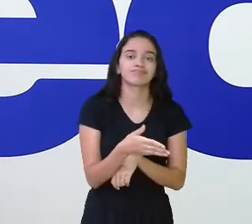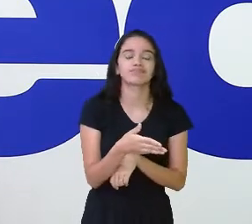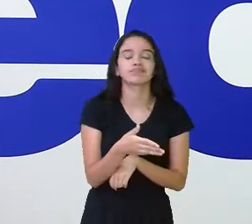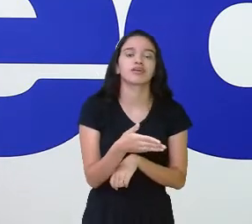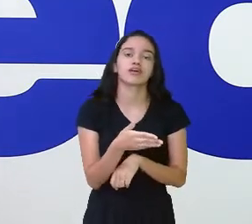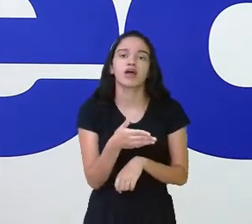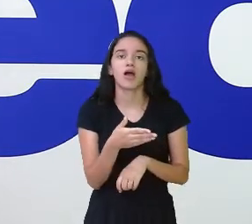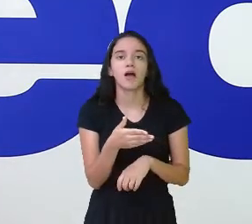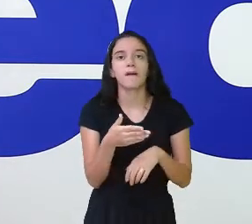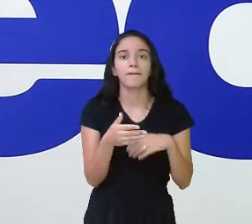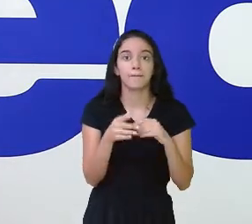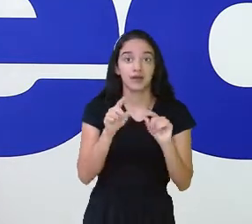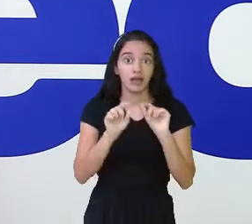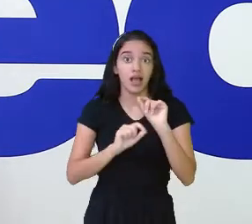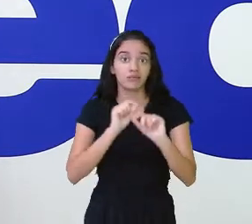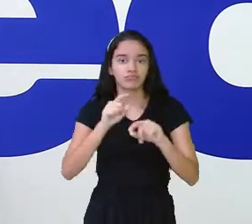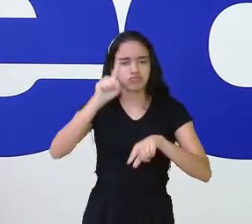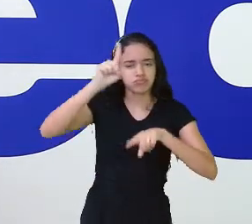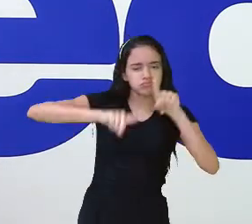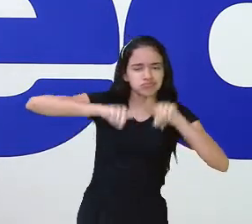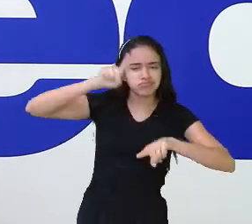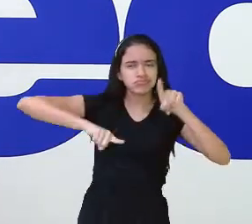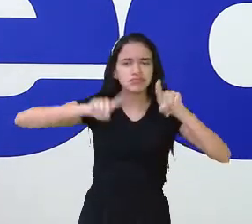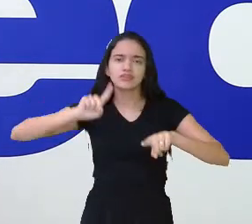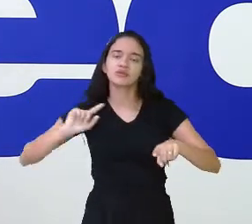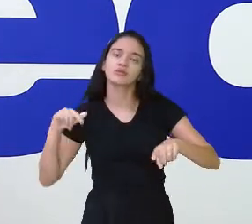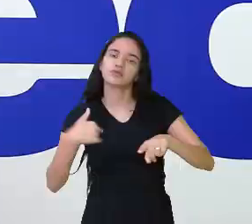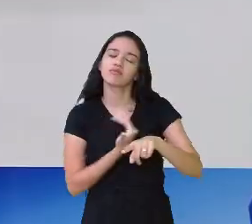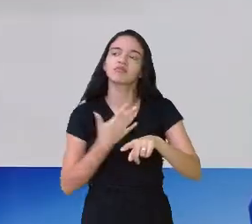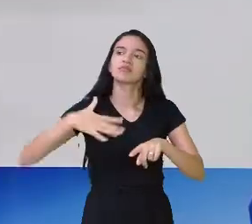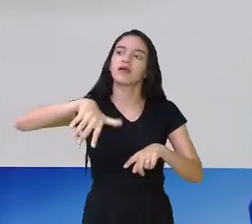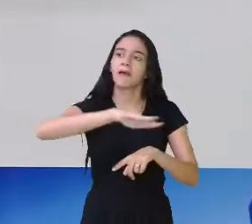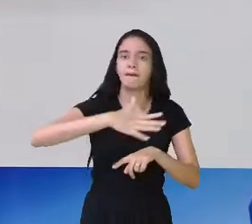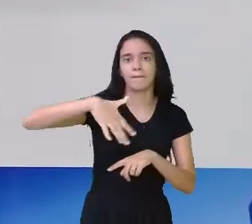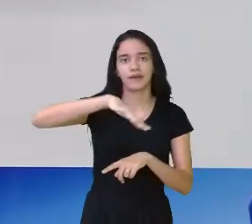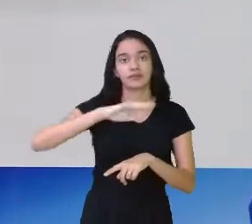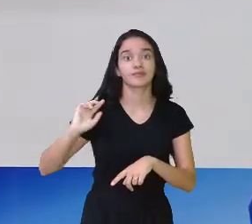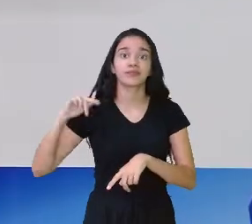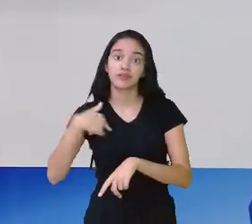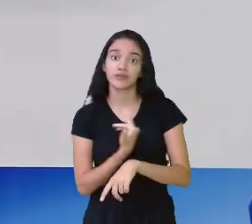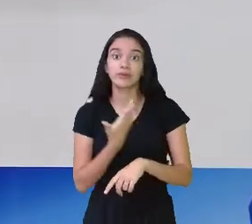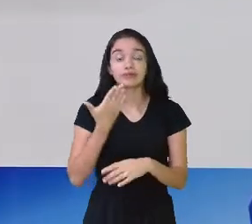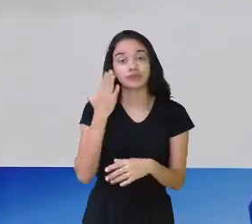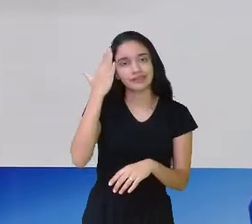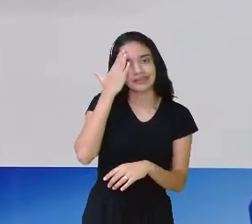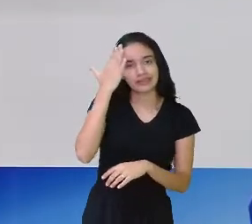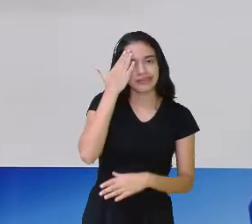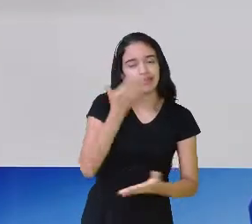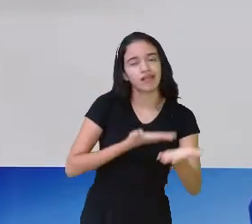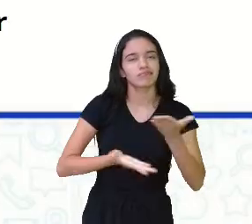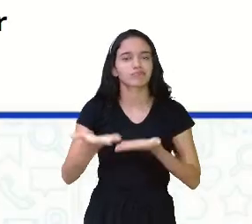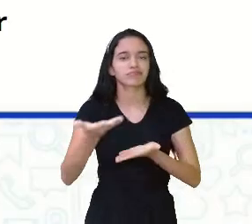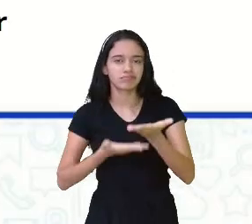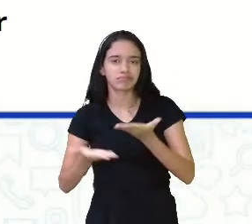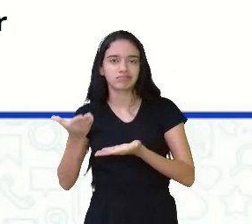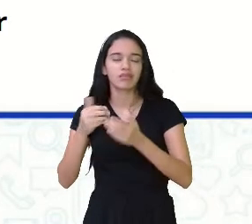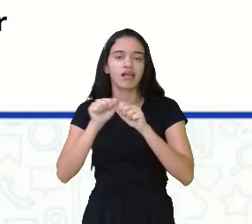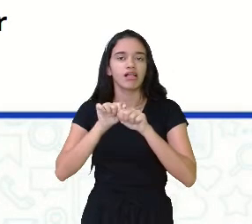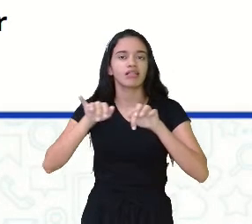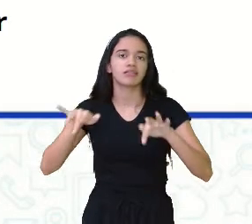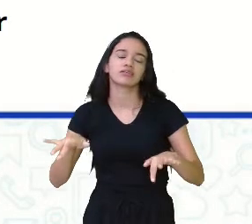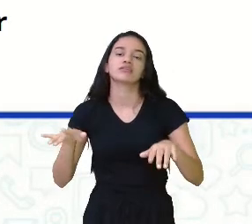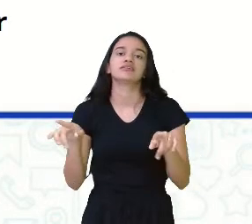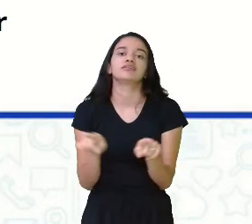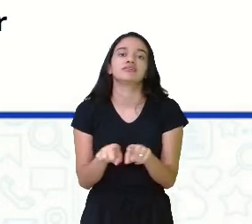para o nível baixo. A gente não falou ainda do espaço, mas ótimo, a gente entender, a gente vai fazer essa relação. Essa relação. Expandir,